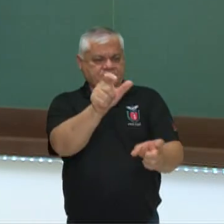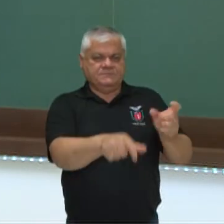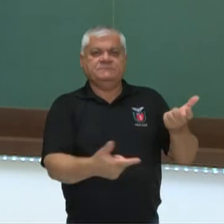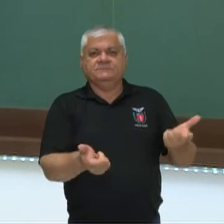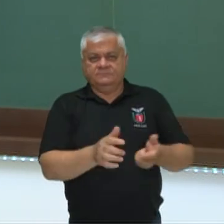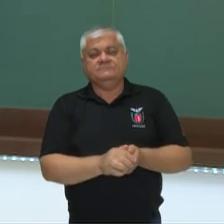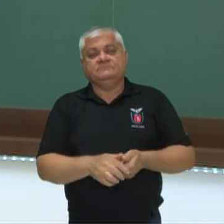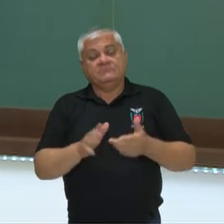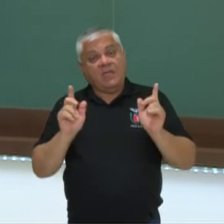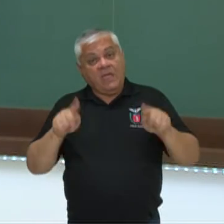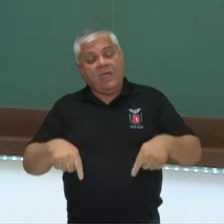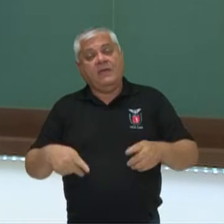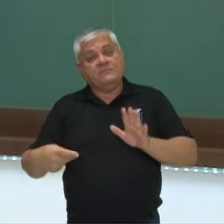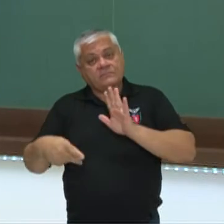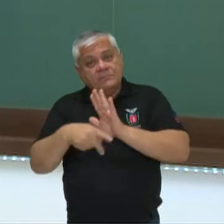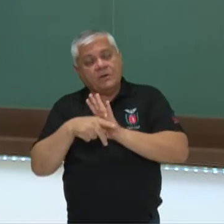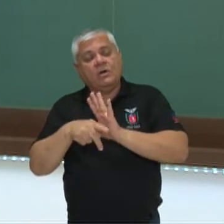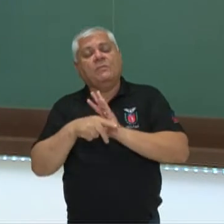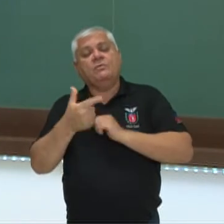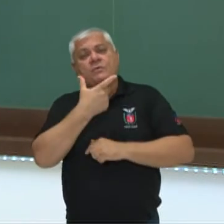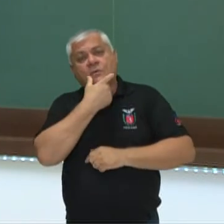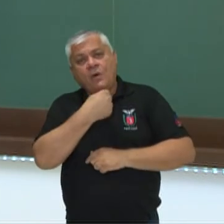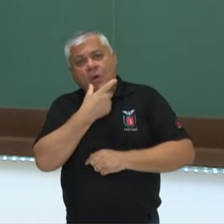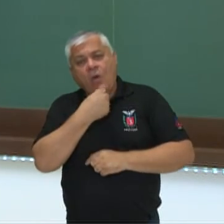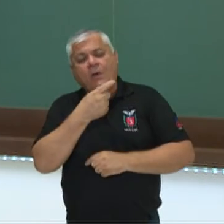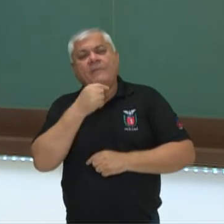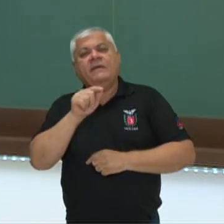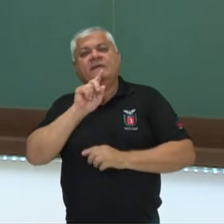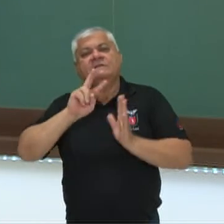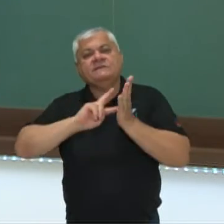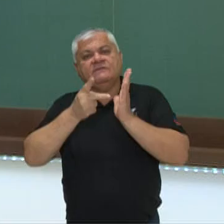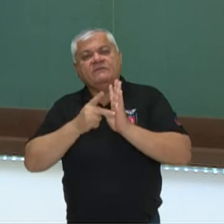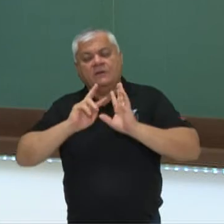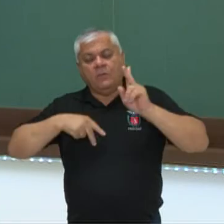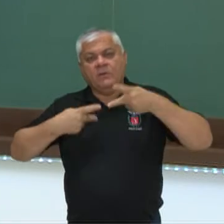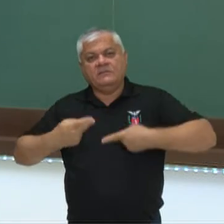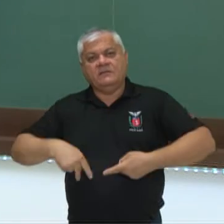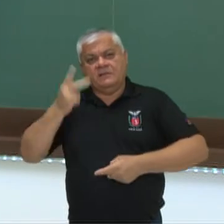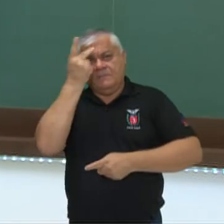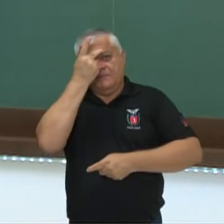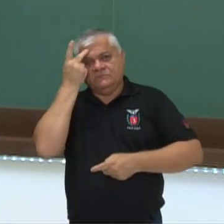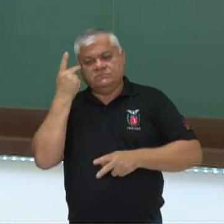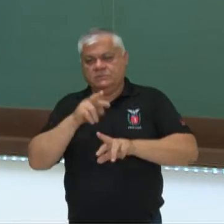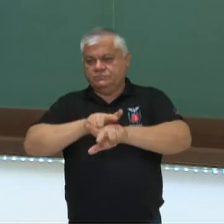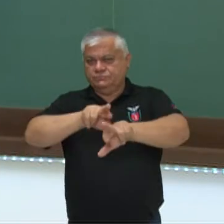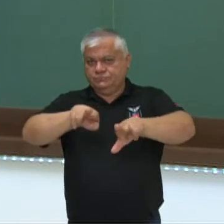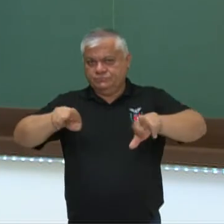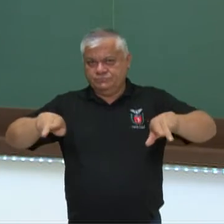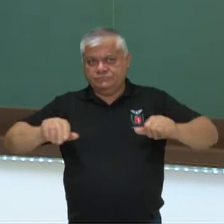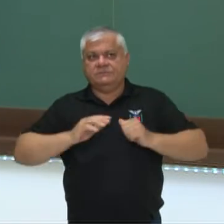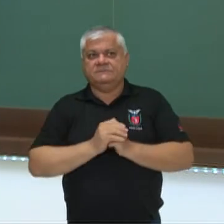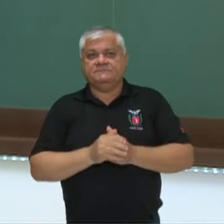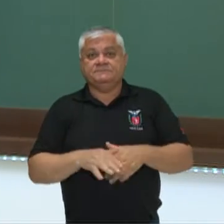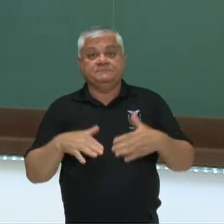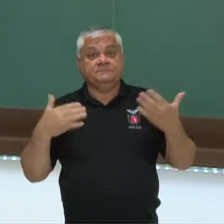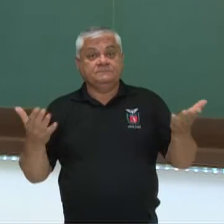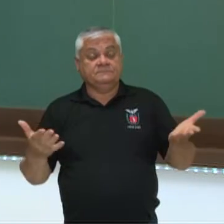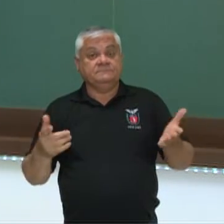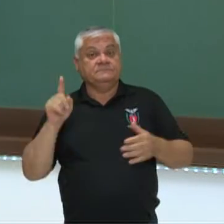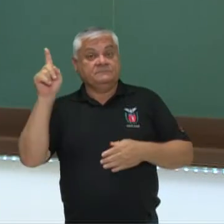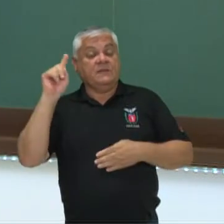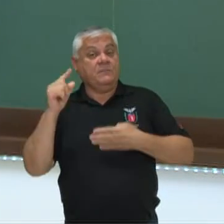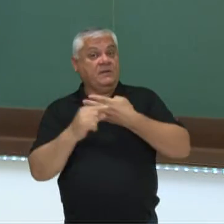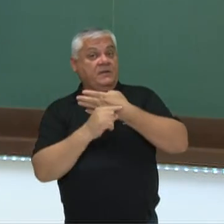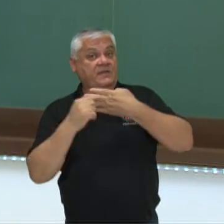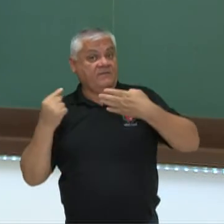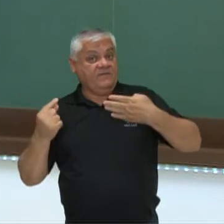né? A condição humana. Todo homem traz em si a condição humana. Pois bem, eu queria trazer para vocês uma referência que eu